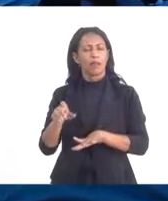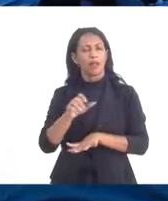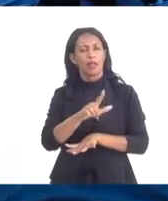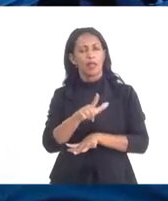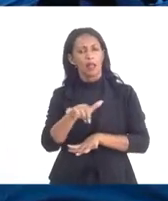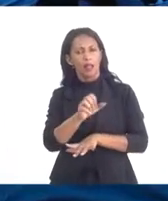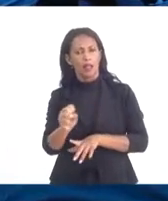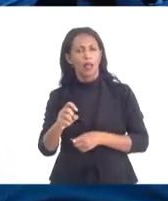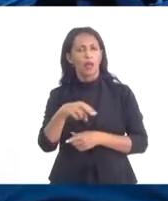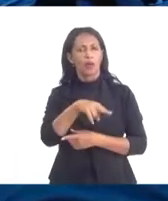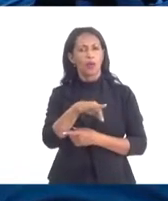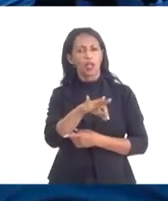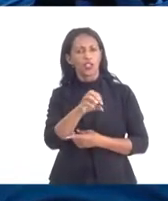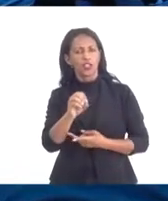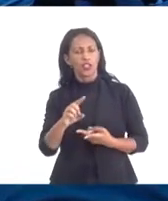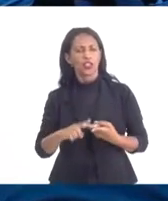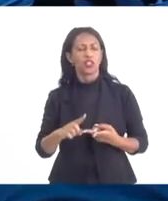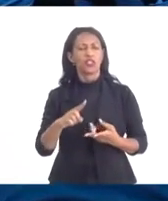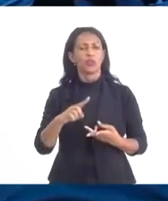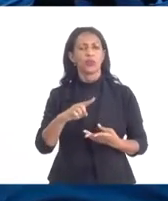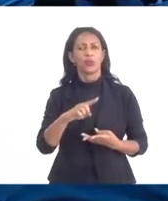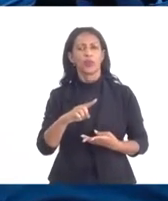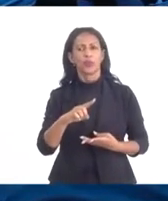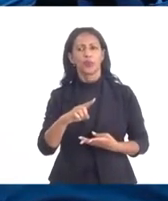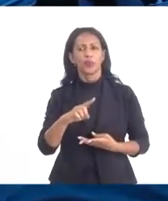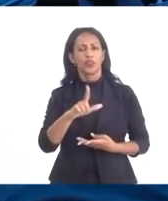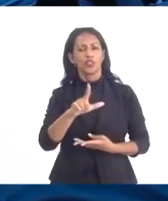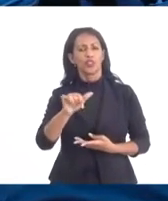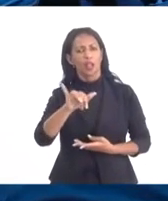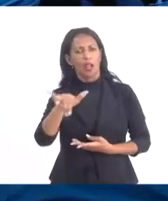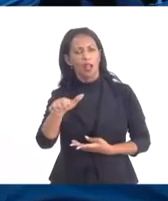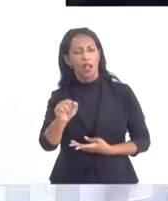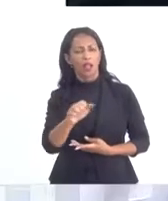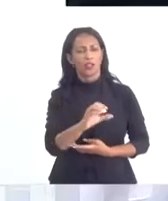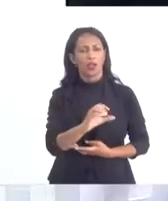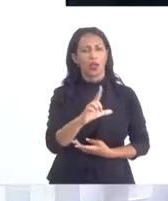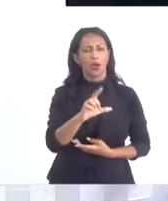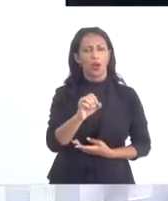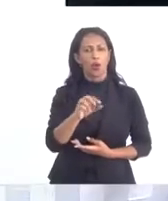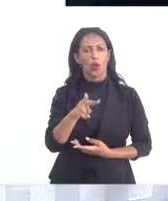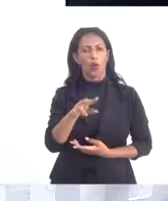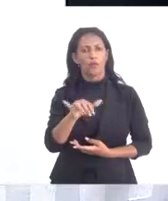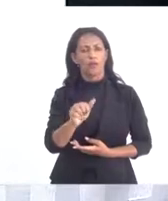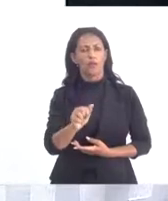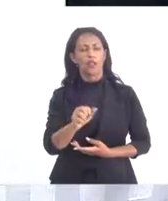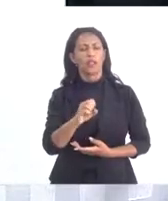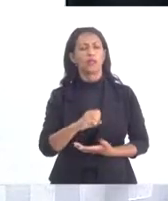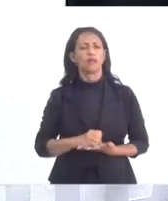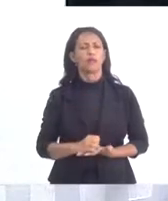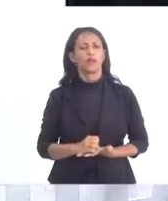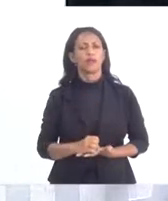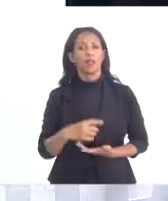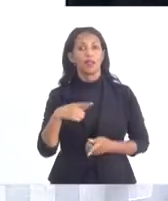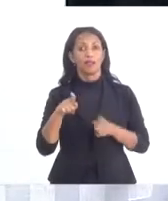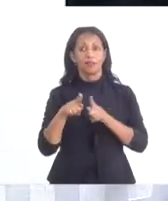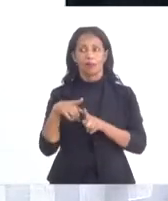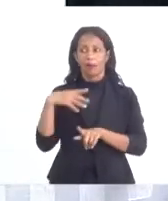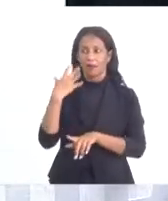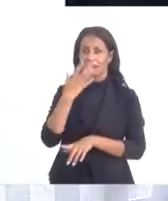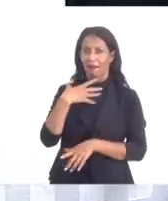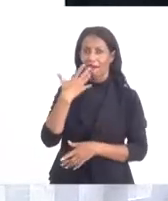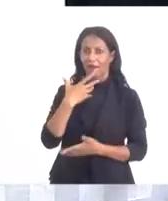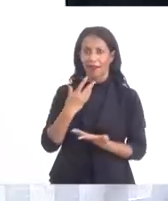Italva, Netinho de Laje Muriaé, Clovinho Tocha de Miracema, também canta